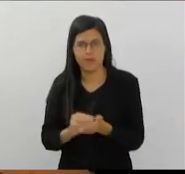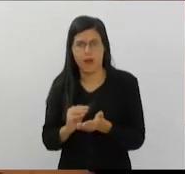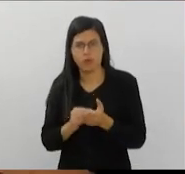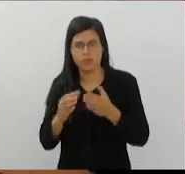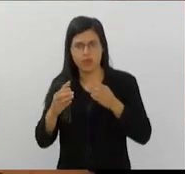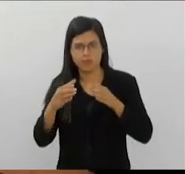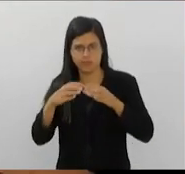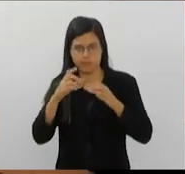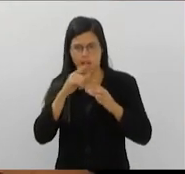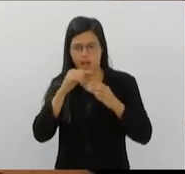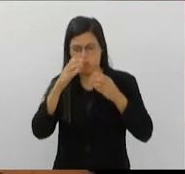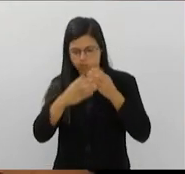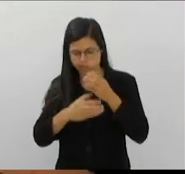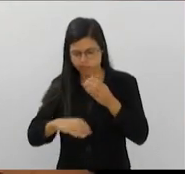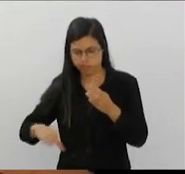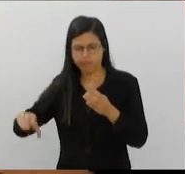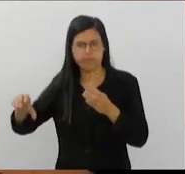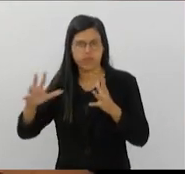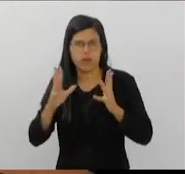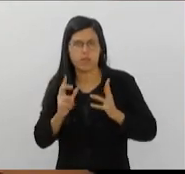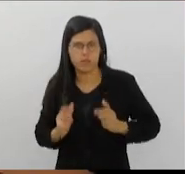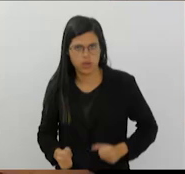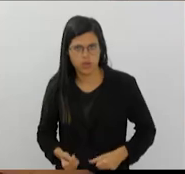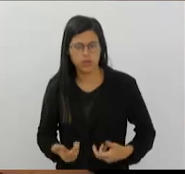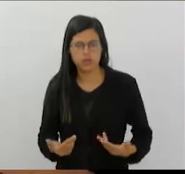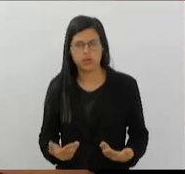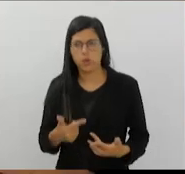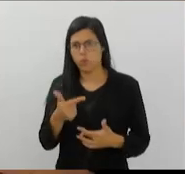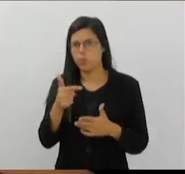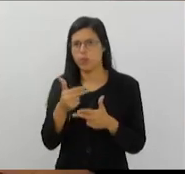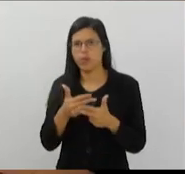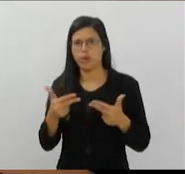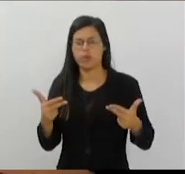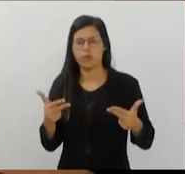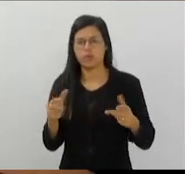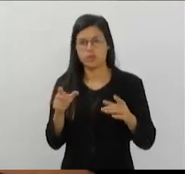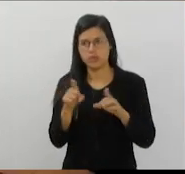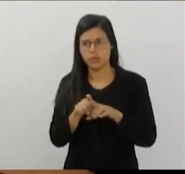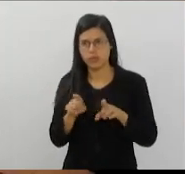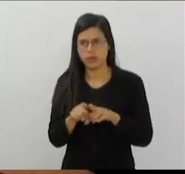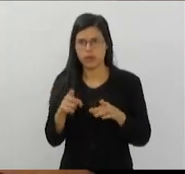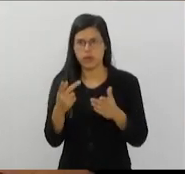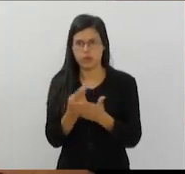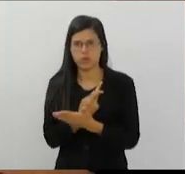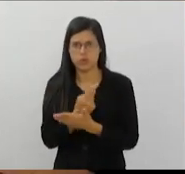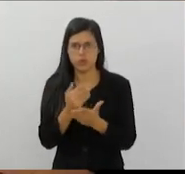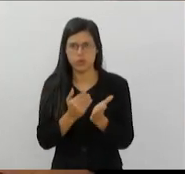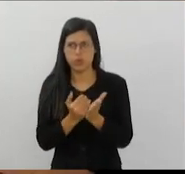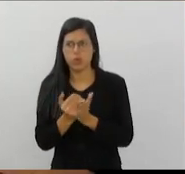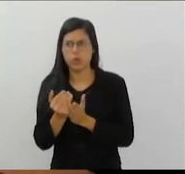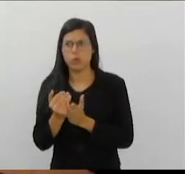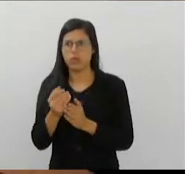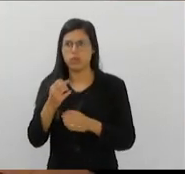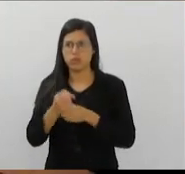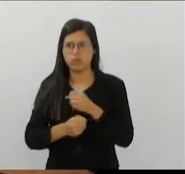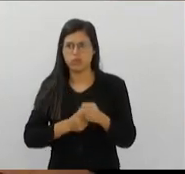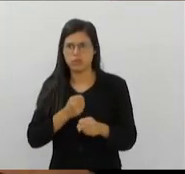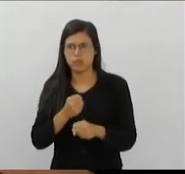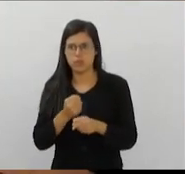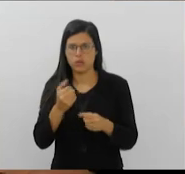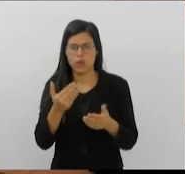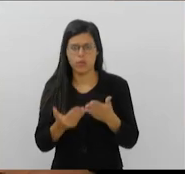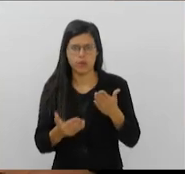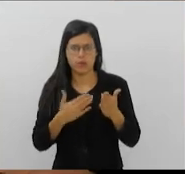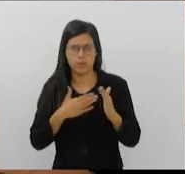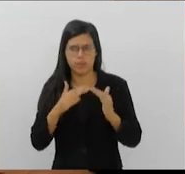básico. Outra coisa também que aconteceu comigo, no começo desse ano, eu perdi minha casa, perdi